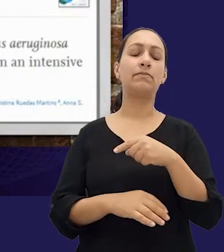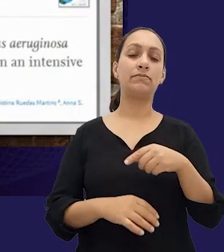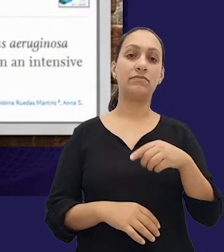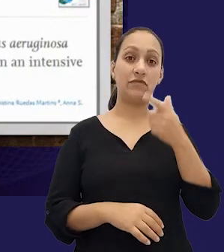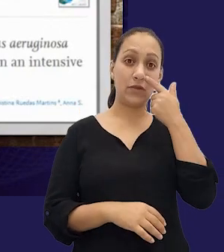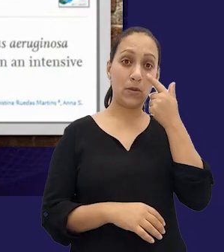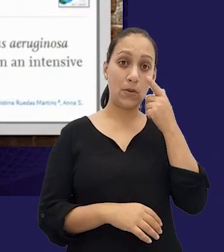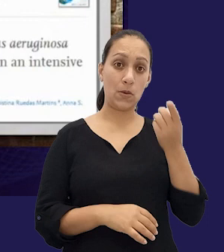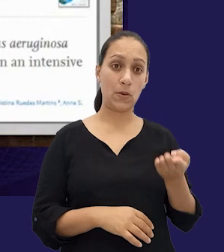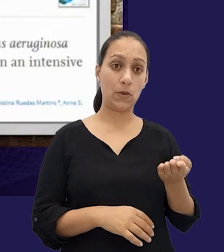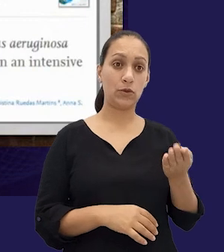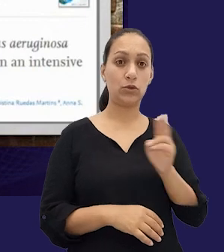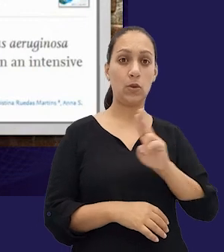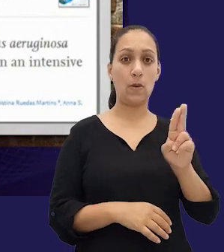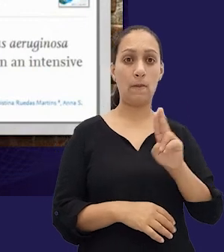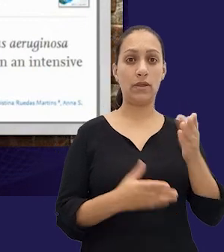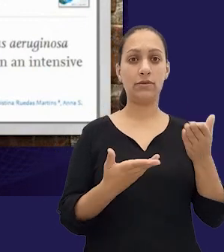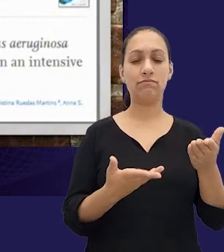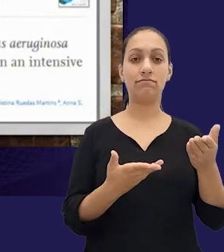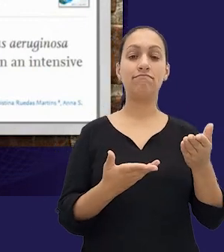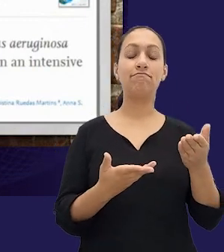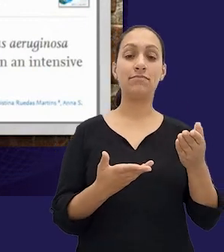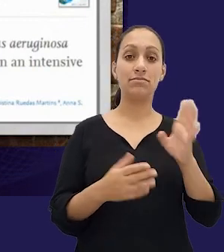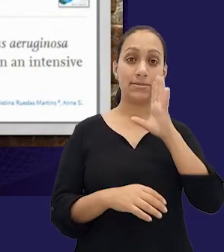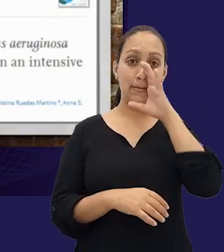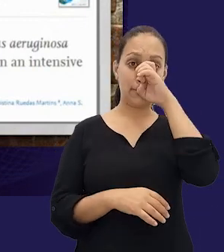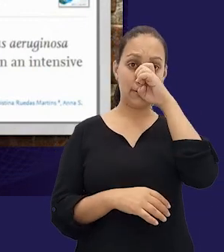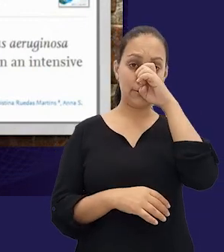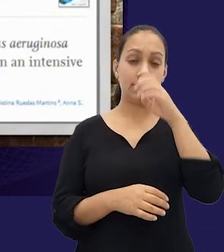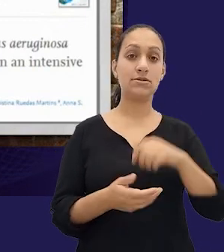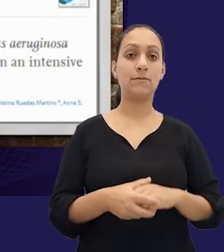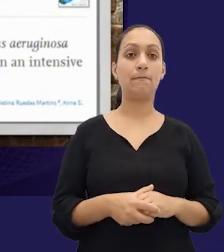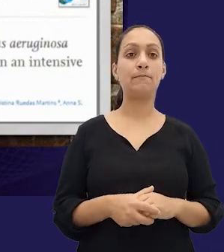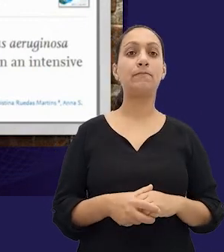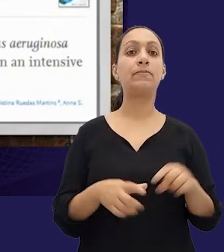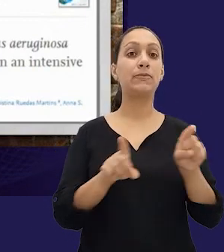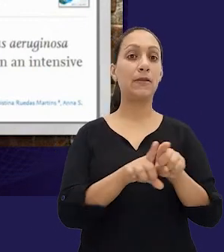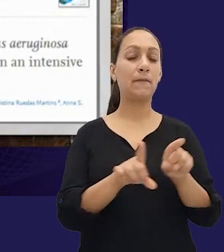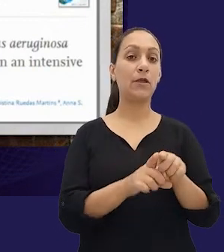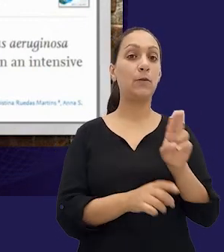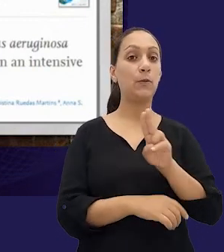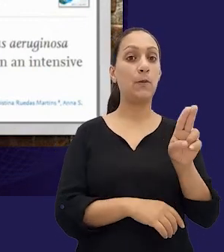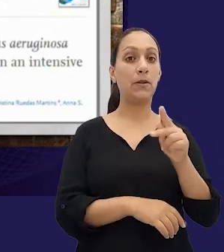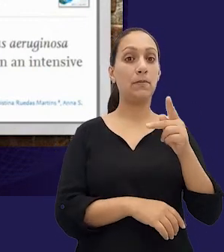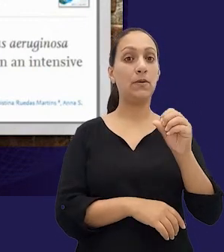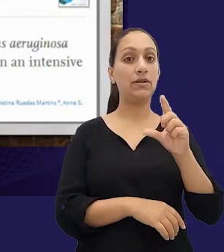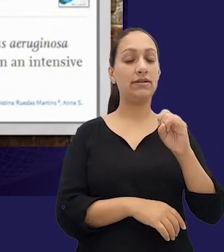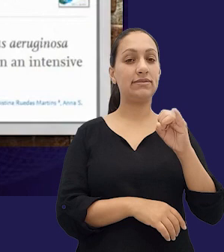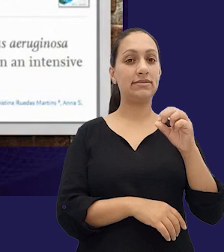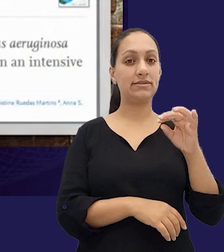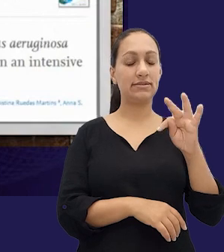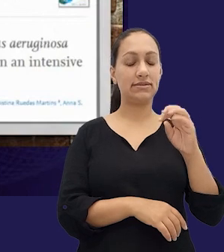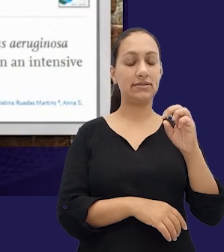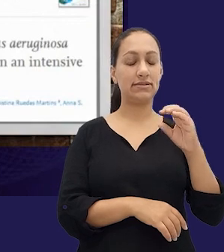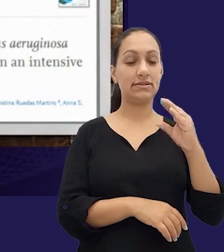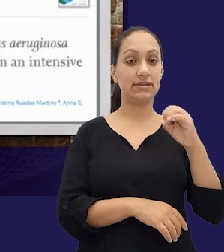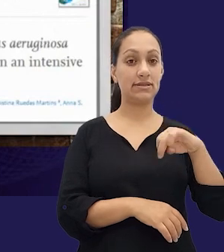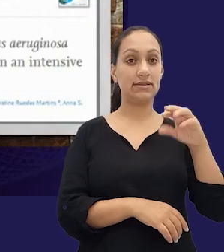Klebsiella pneumoniae, multidroga resistente e com resistência à polimixina, tá? Aqui no nosso